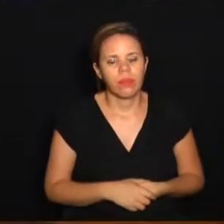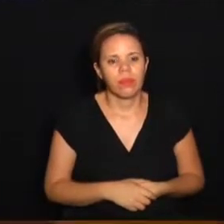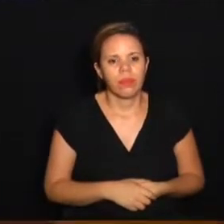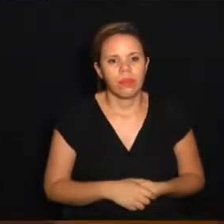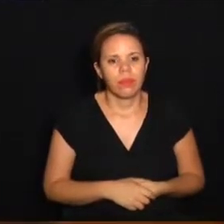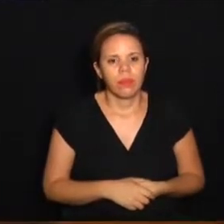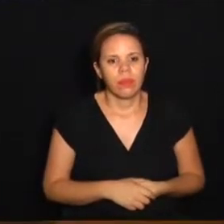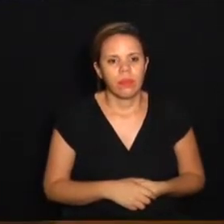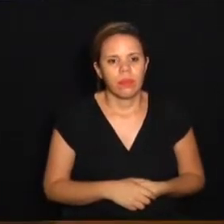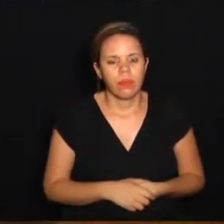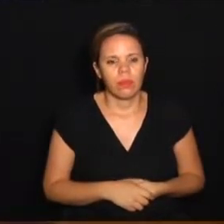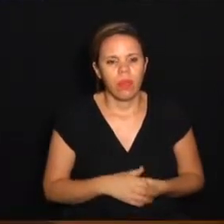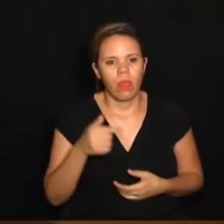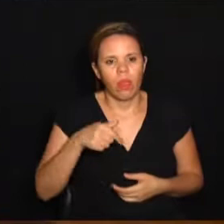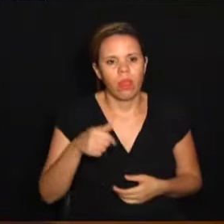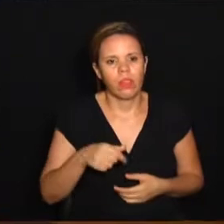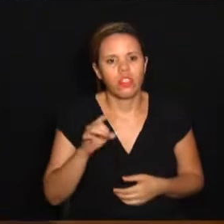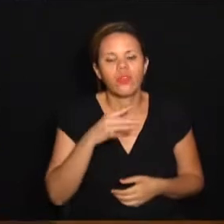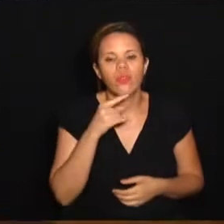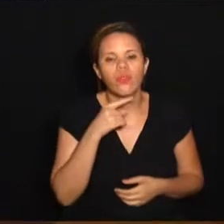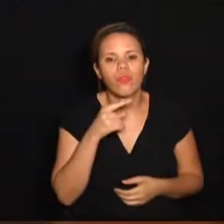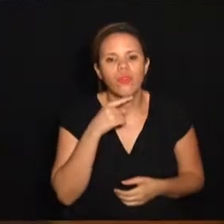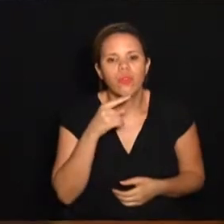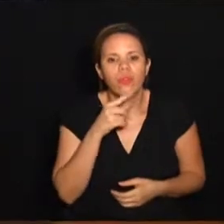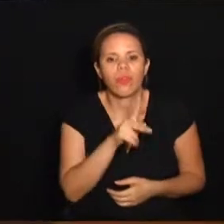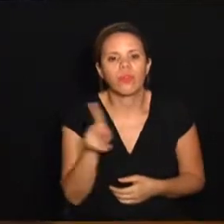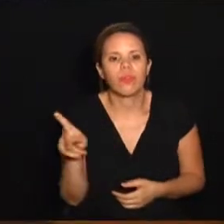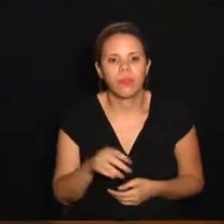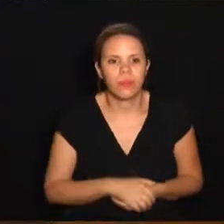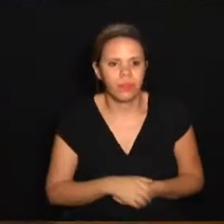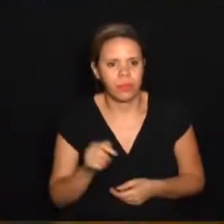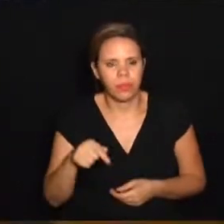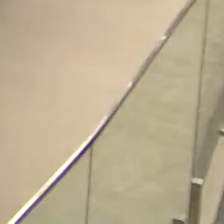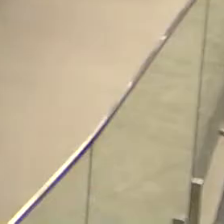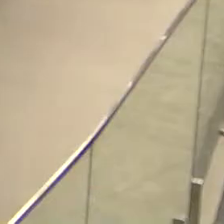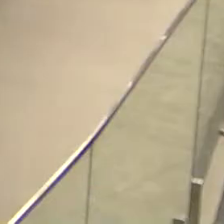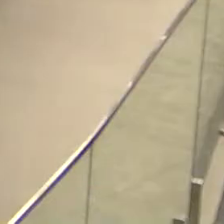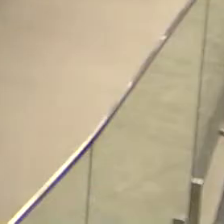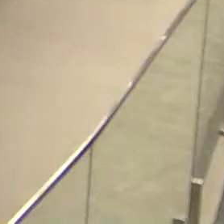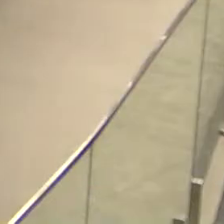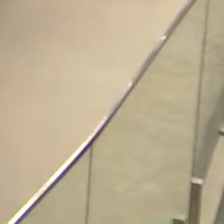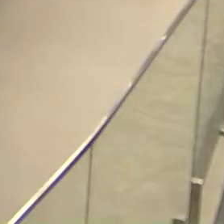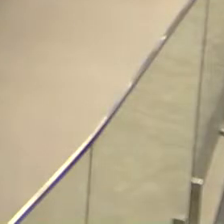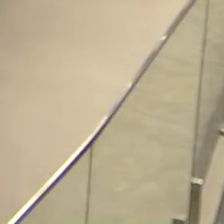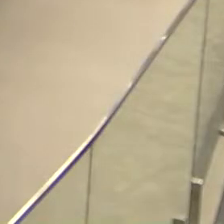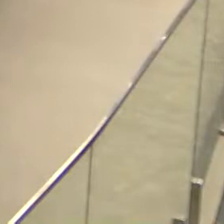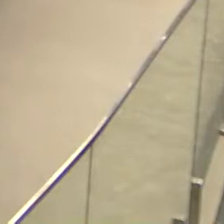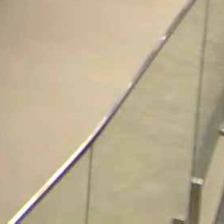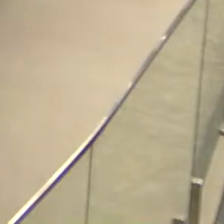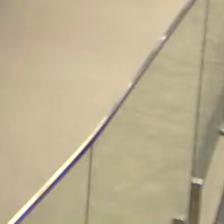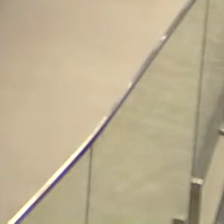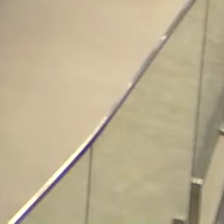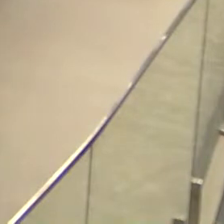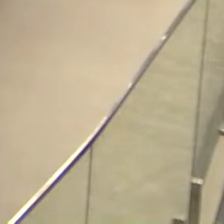na câmara municipal dentre eles o projeto de lei complementar 19 de 2020 de autoria do executivo que